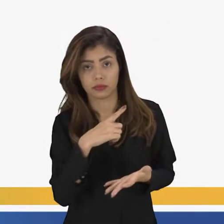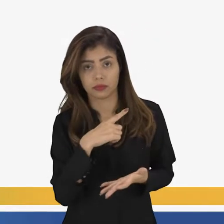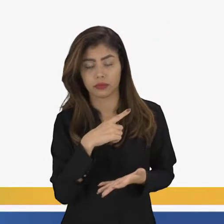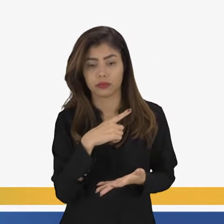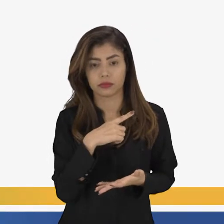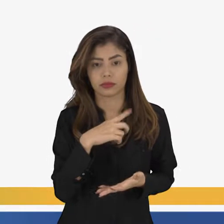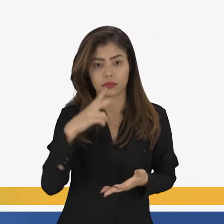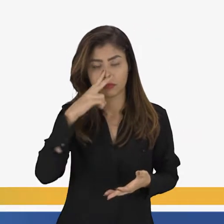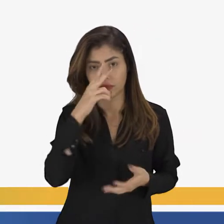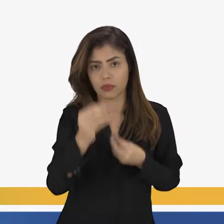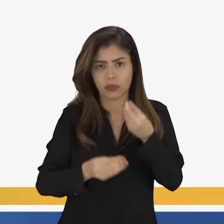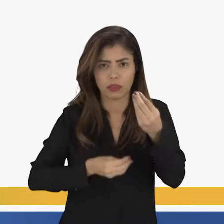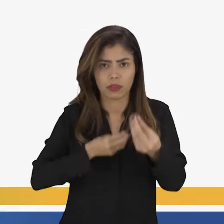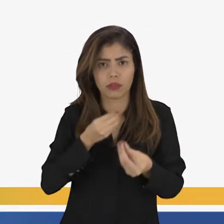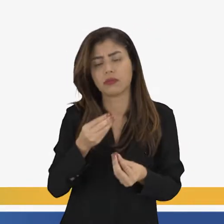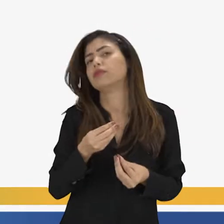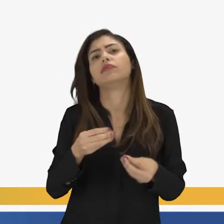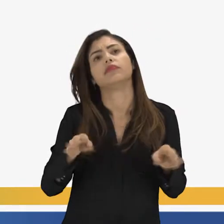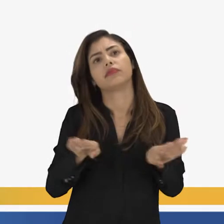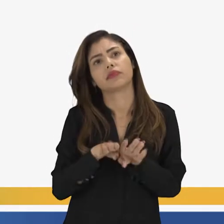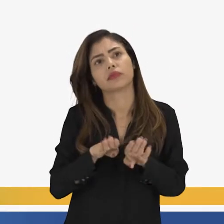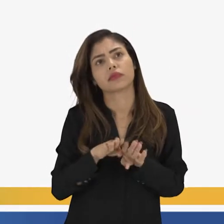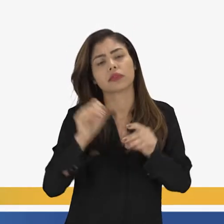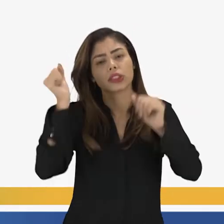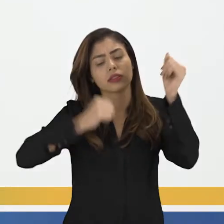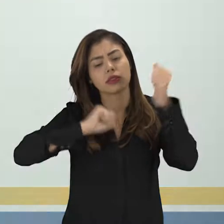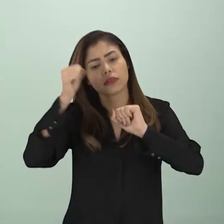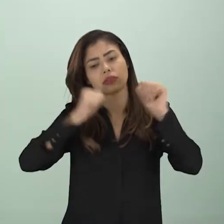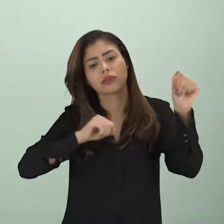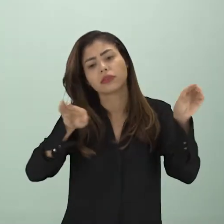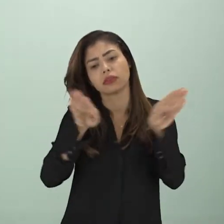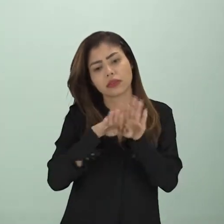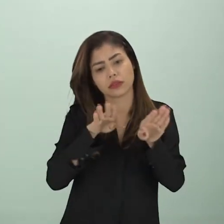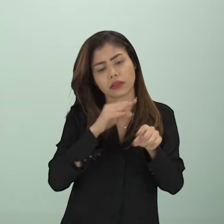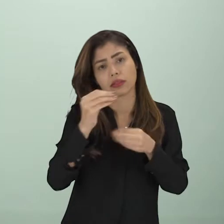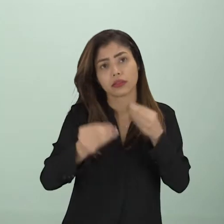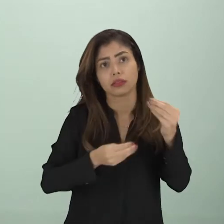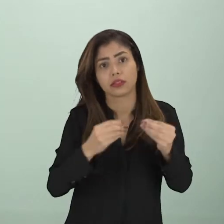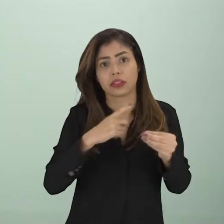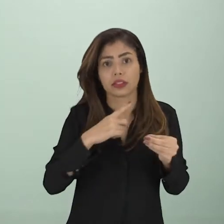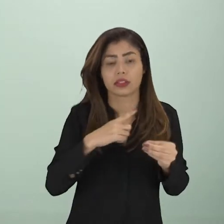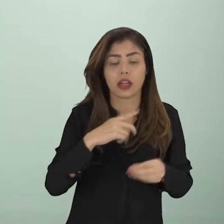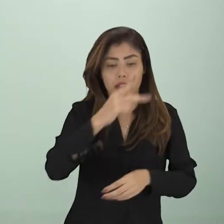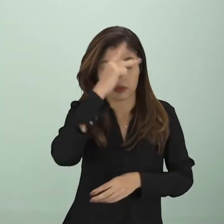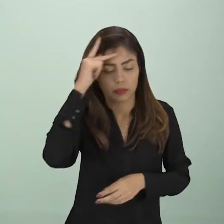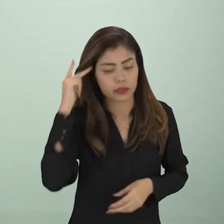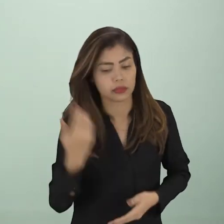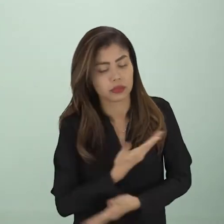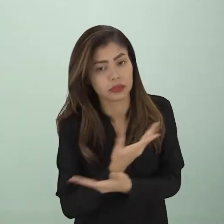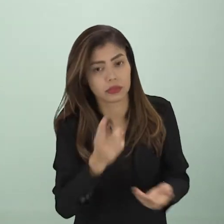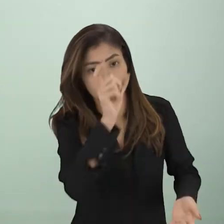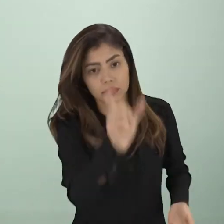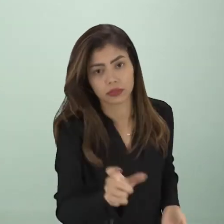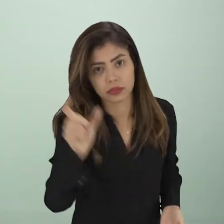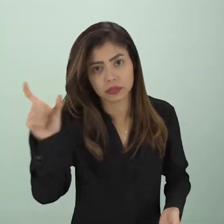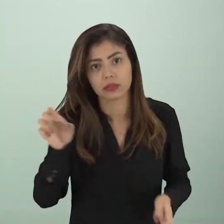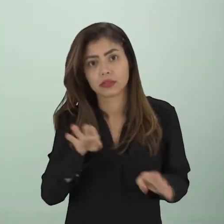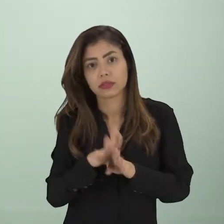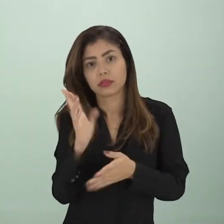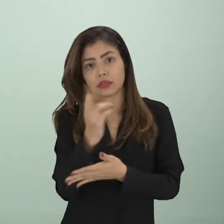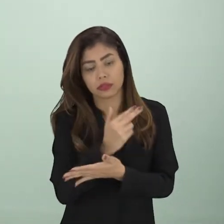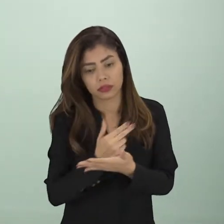massificação, da forma como a indústria televisiva, ela fazia dos personagens, dos artistas,